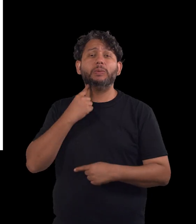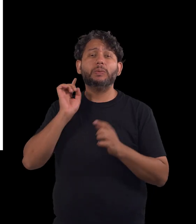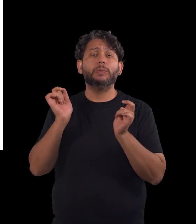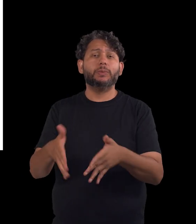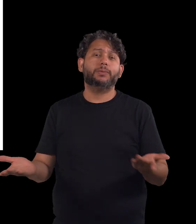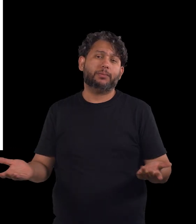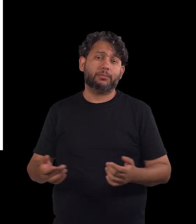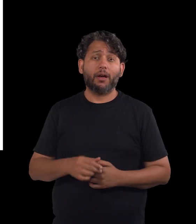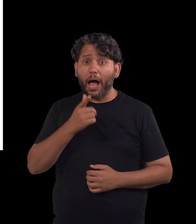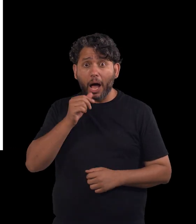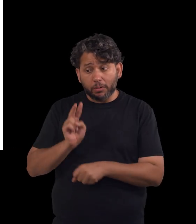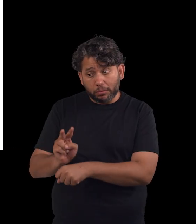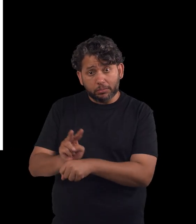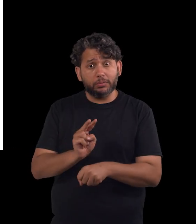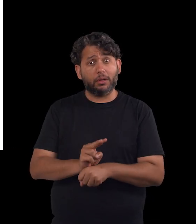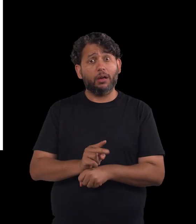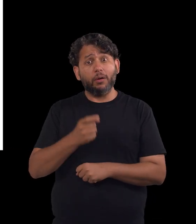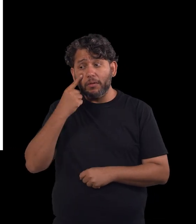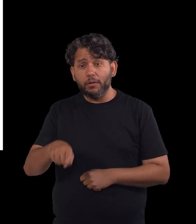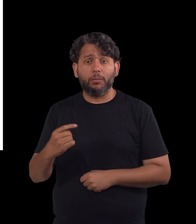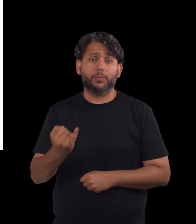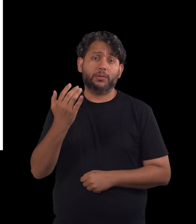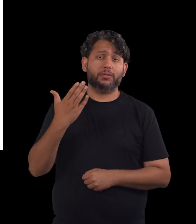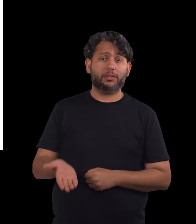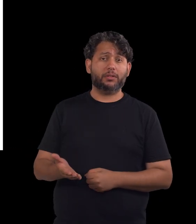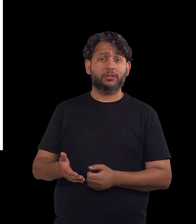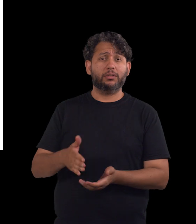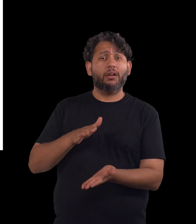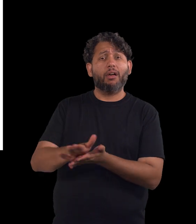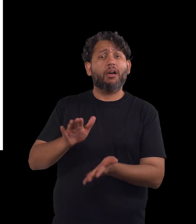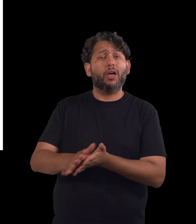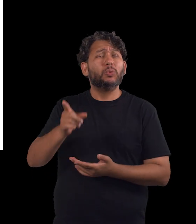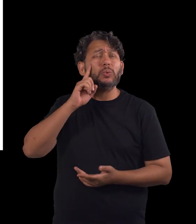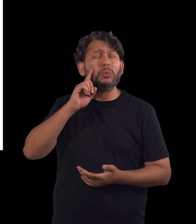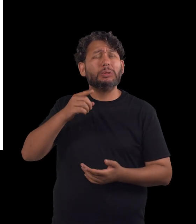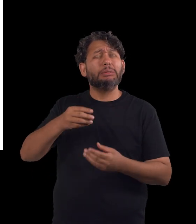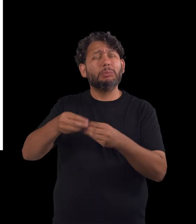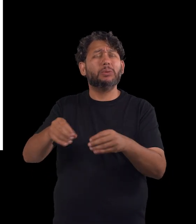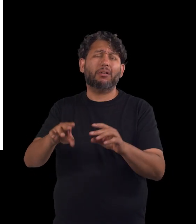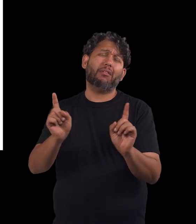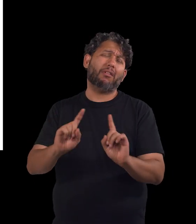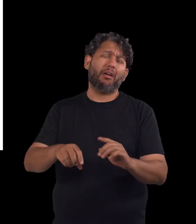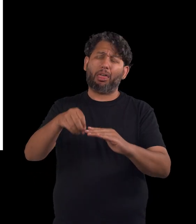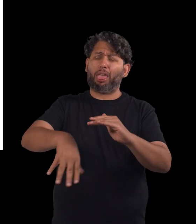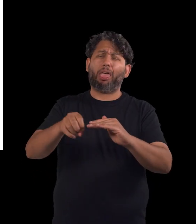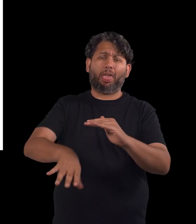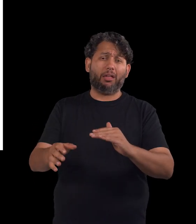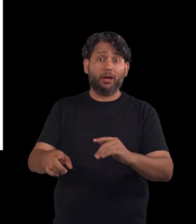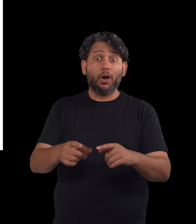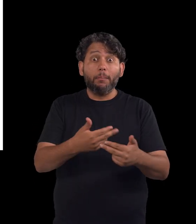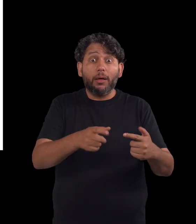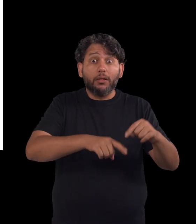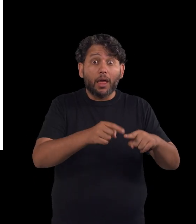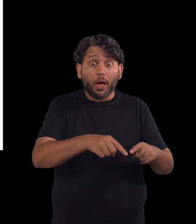poluímos. Cuidar da água implica reconhecer seu valor, evitar o desperdício no dia a dia e impedir que